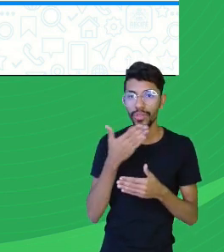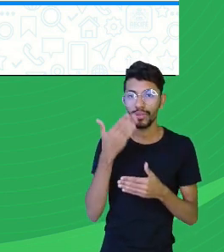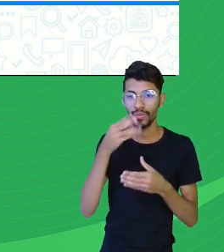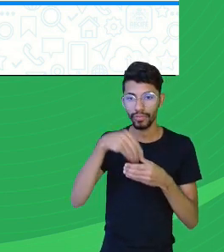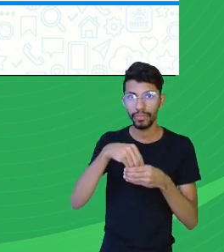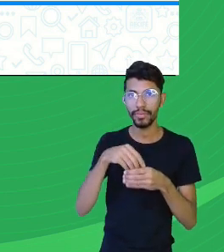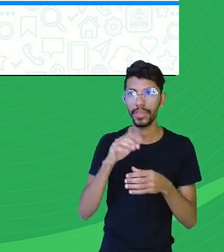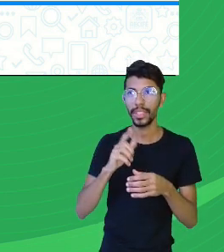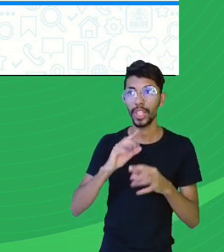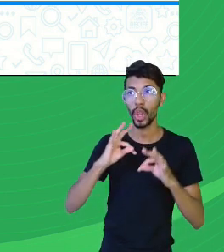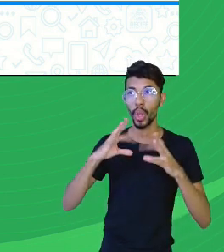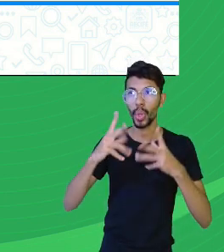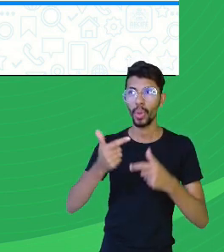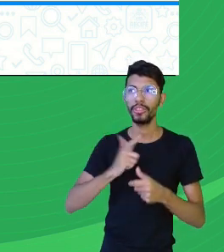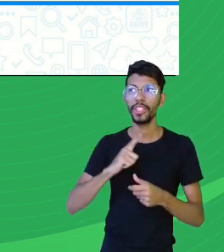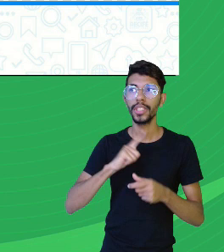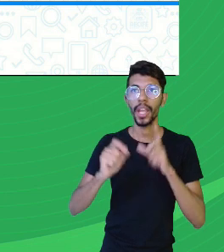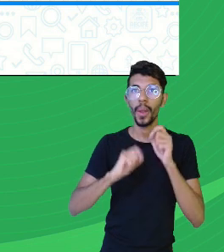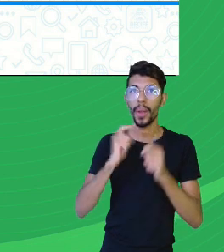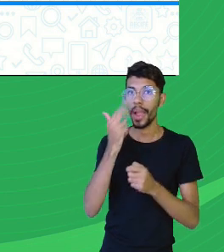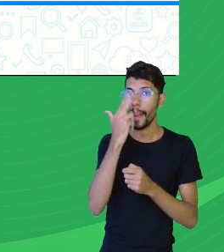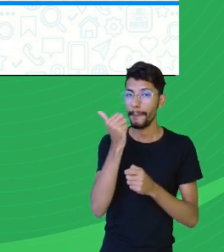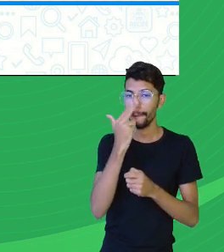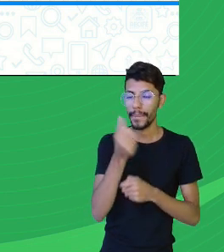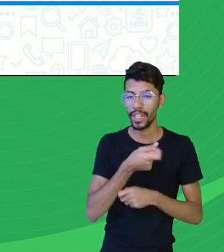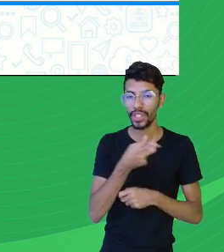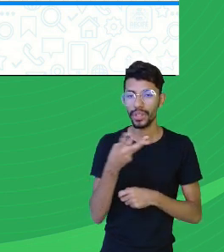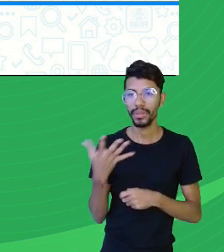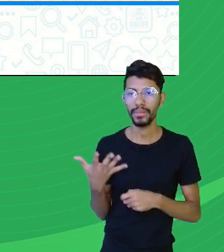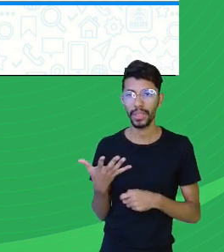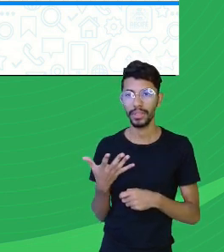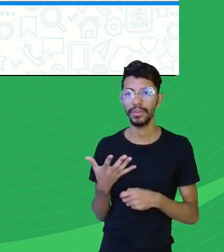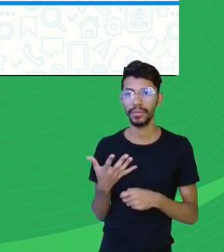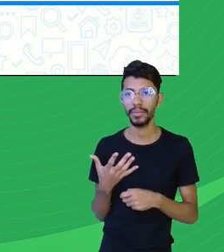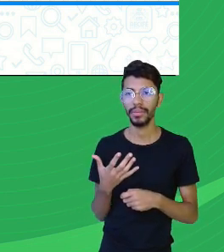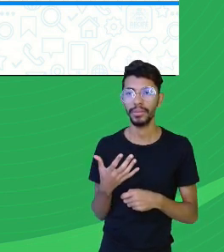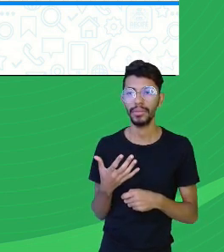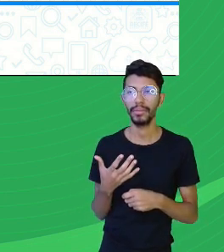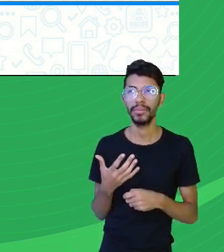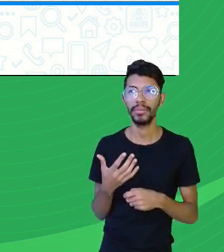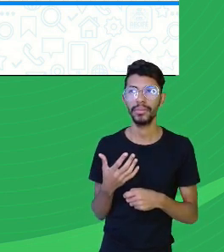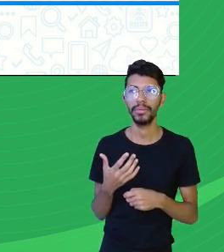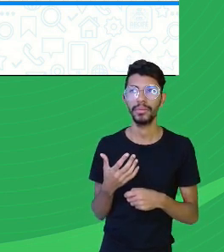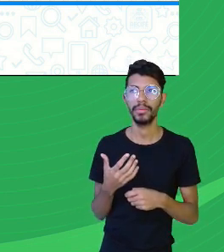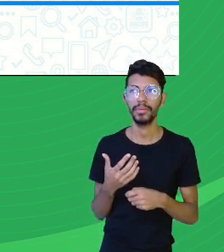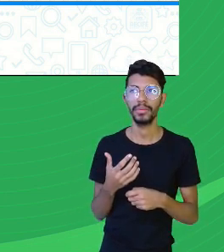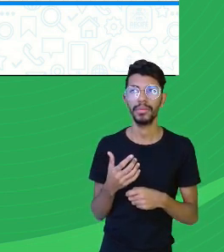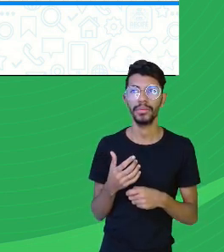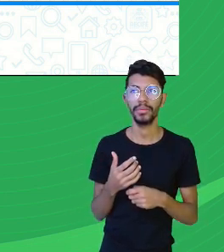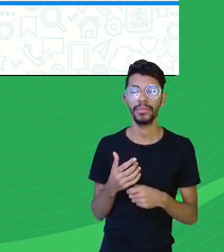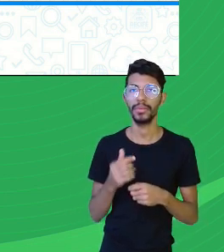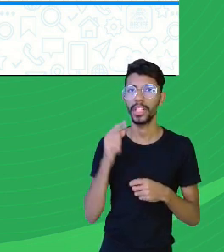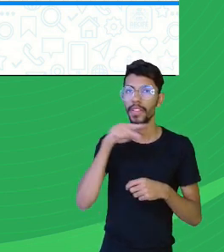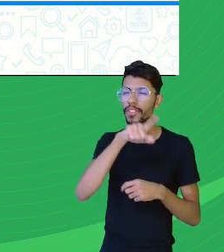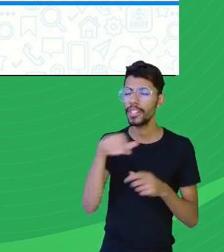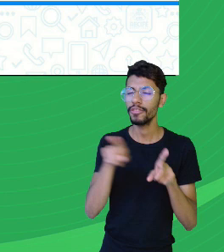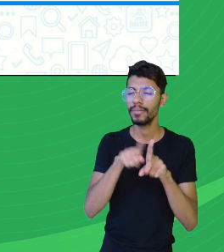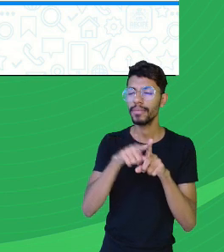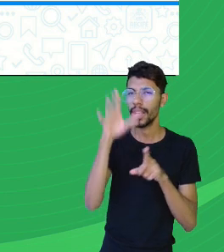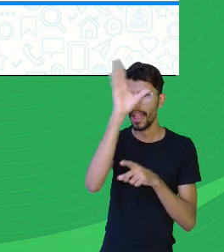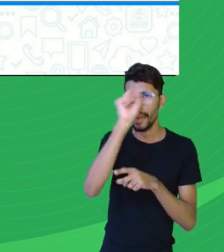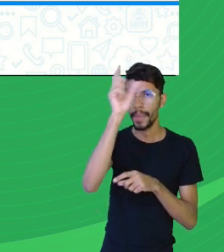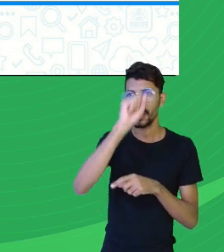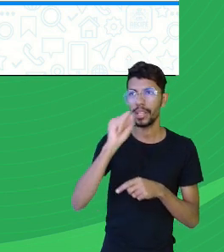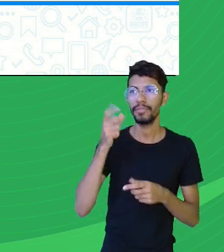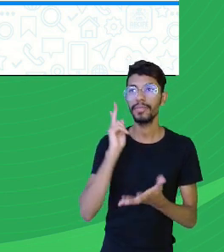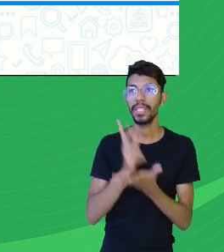todos possuem a mesma quantidade de bombons. E vocês aprenderam que toda vez que a gente